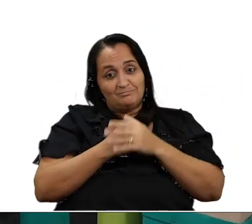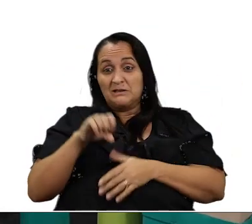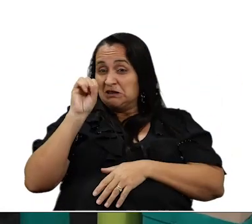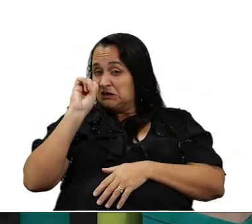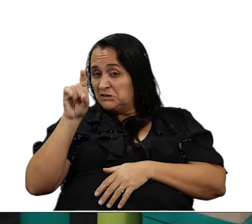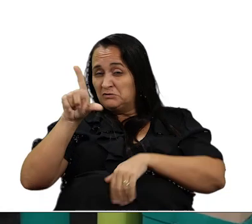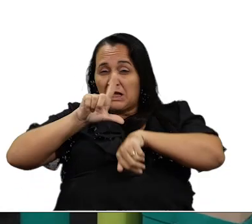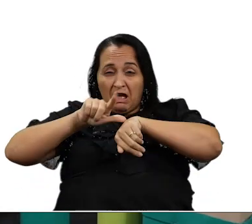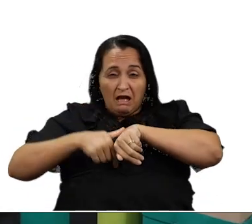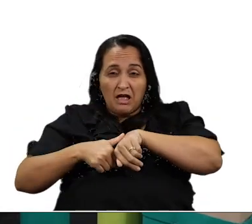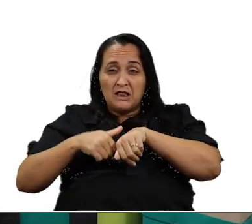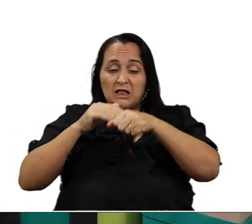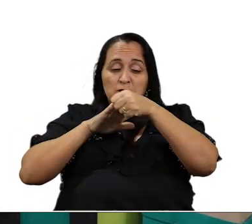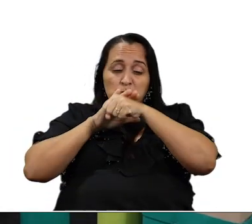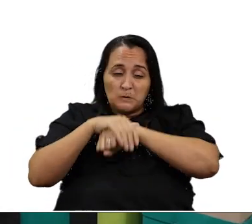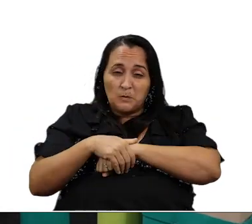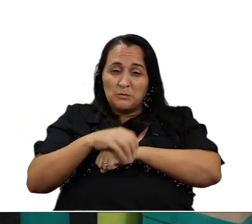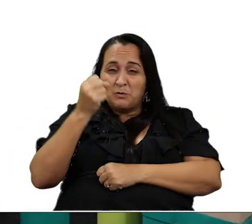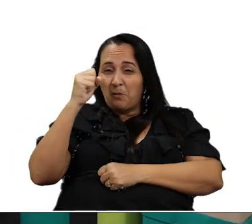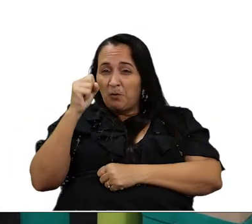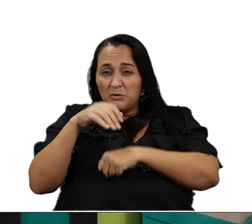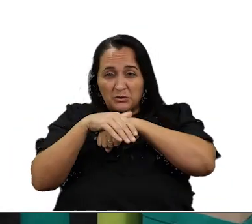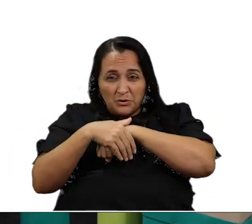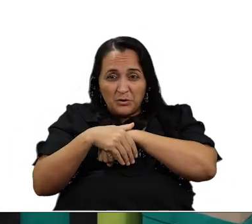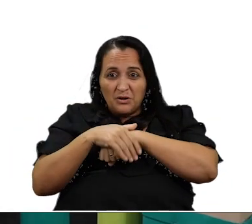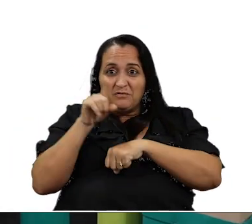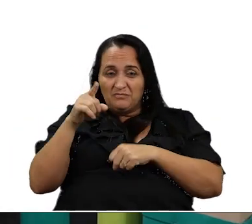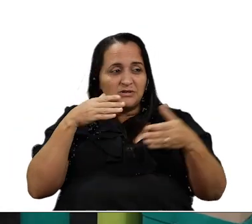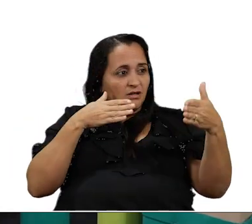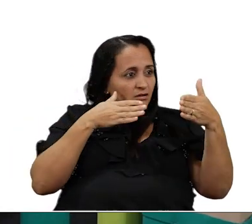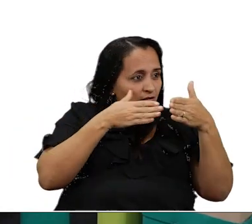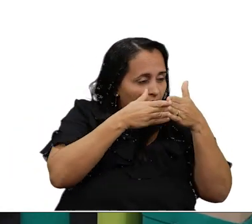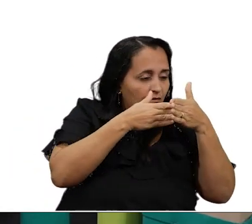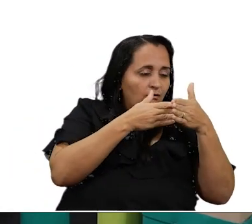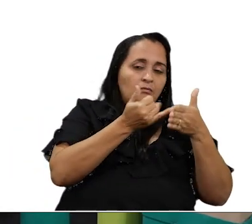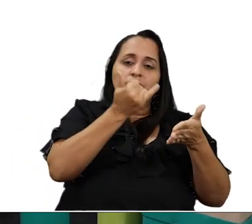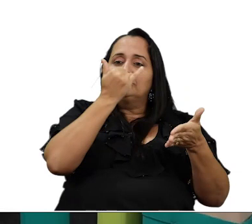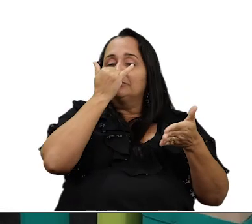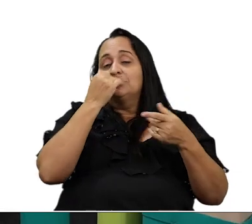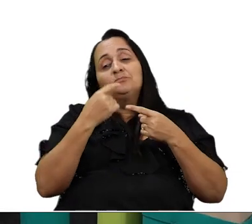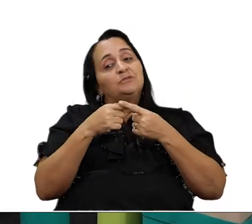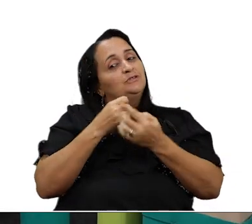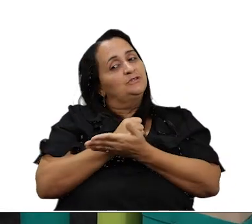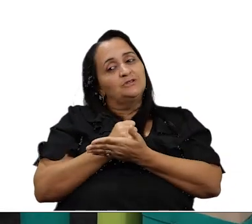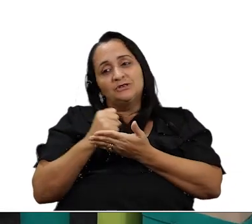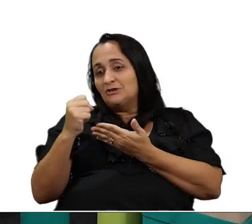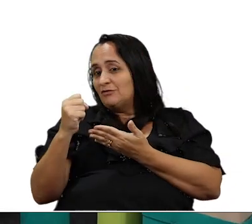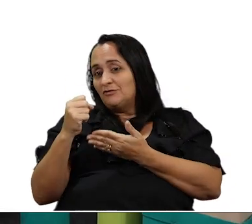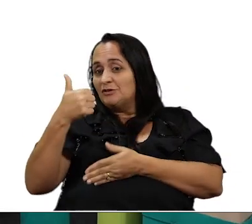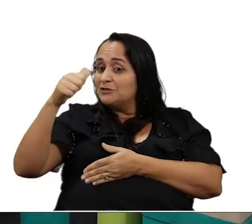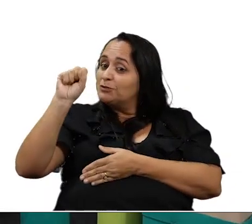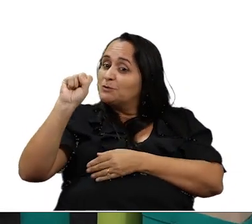não. Por quê? Porque é das 11 até às 18. 20 já passou, tá